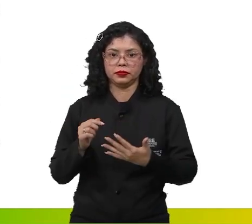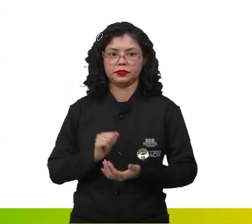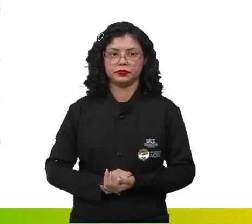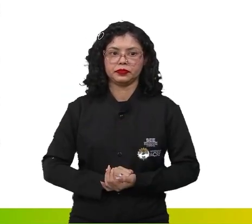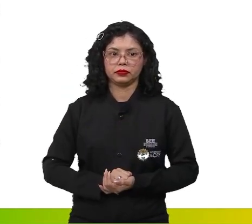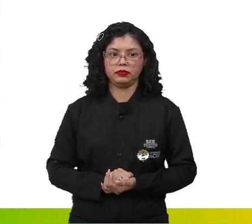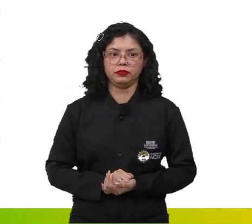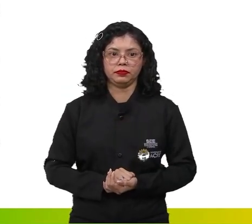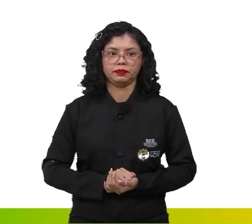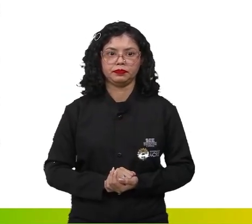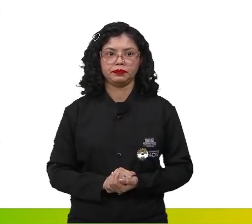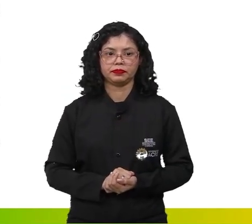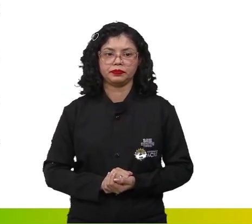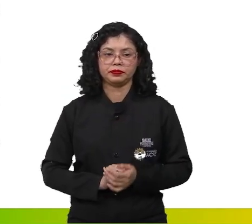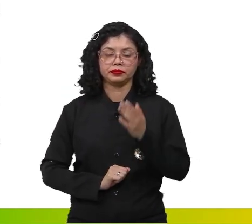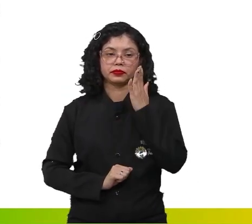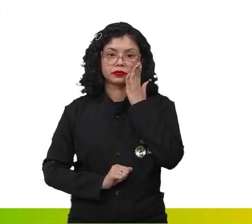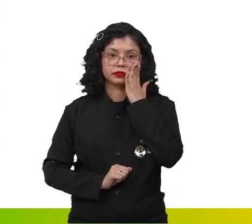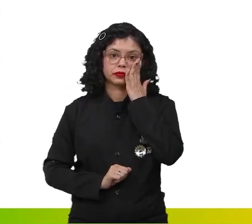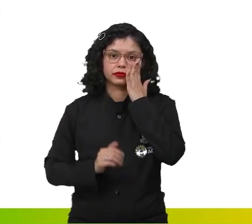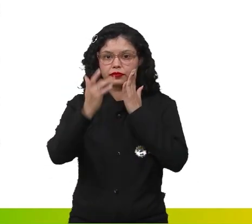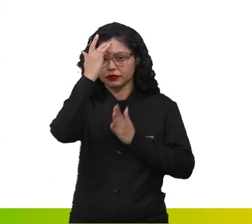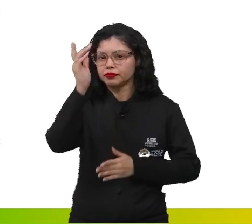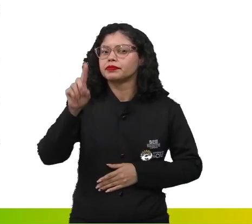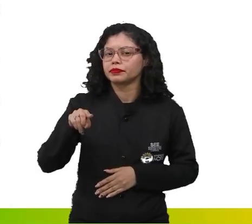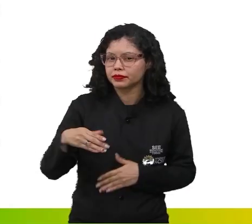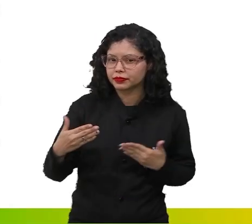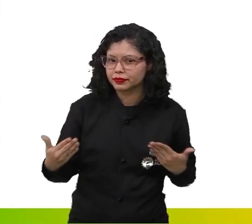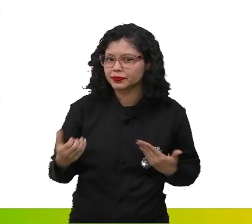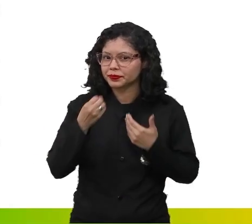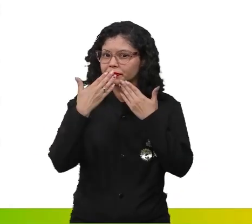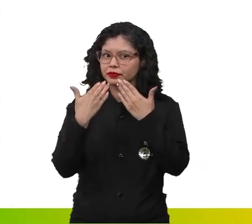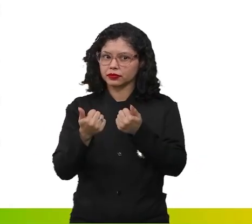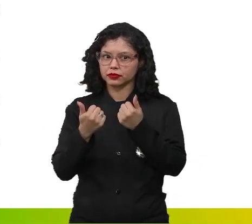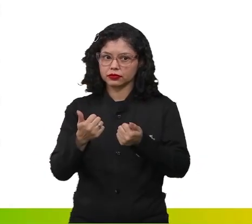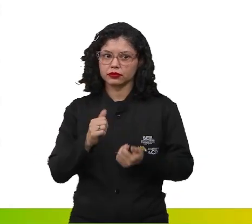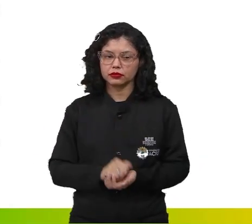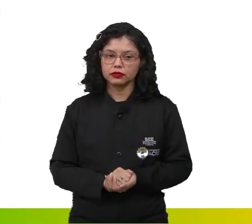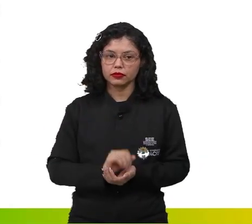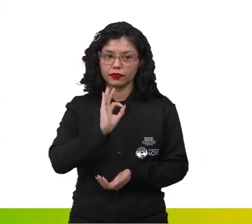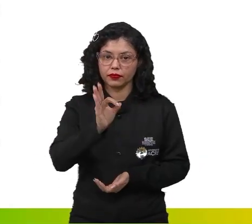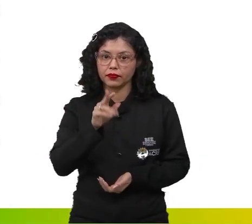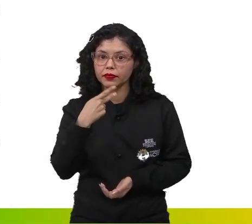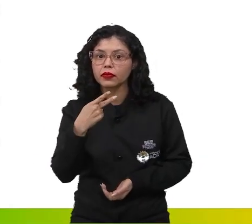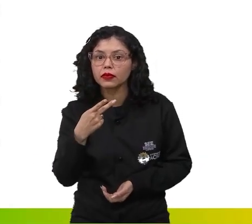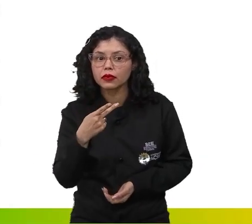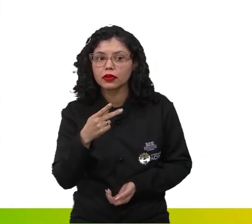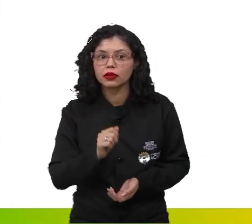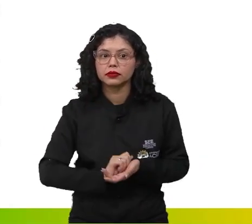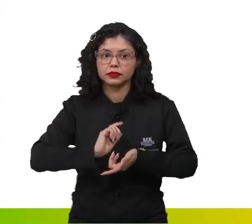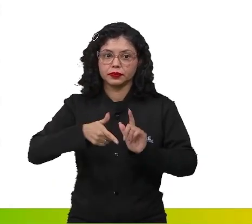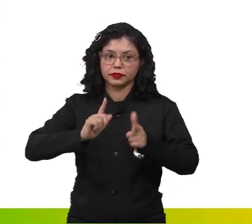correta? Ficou mais fácil, não foi? Muito bem. Acertou quem falou a letra